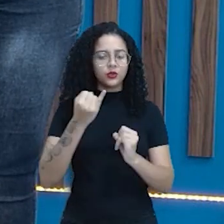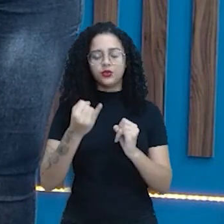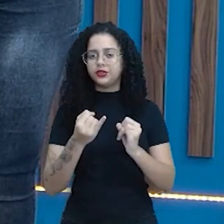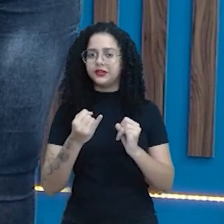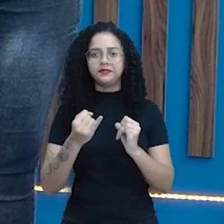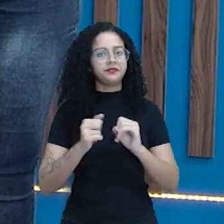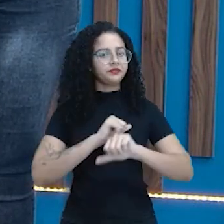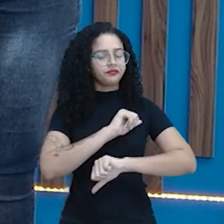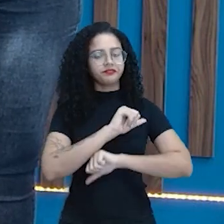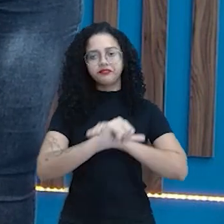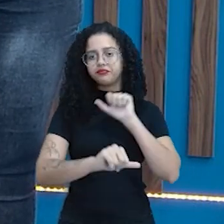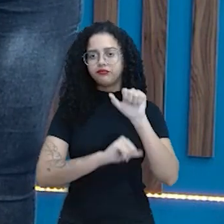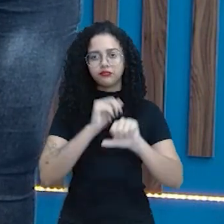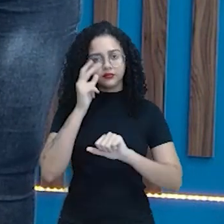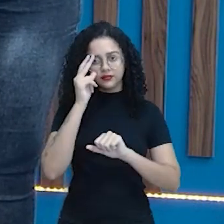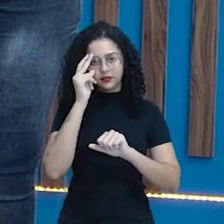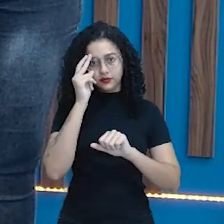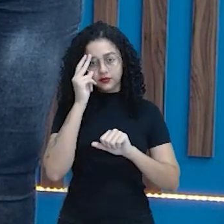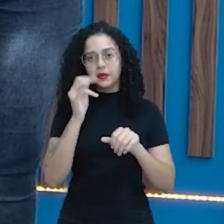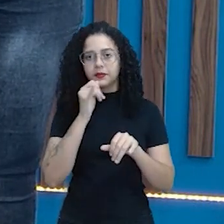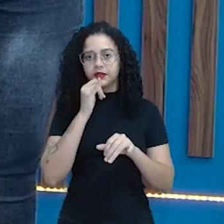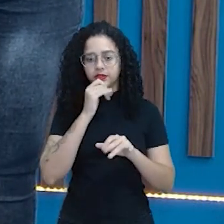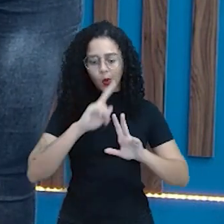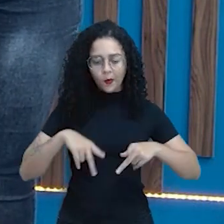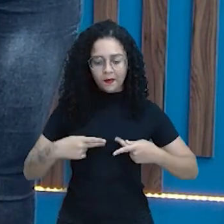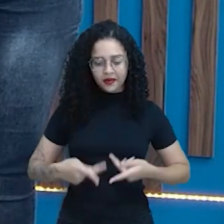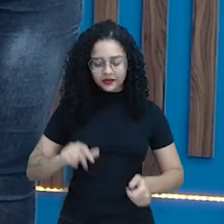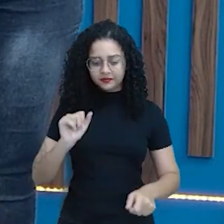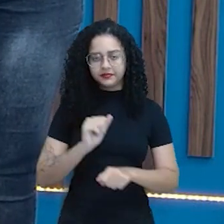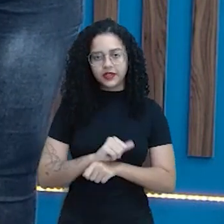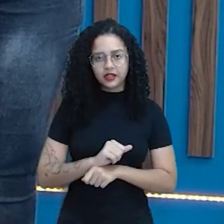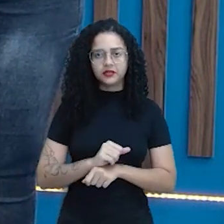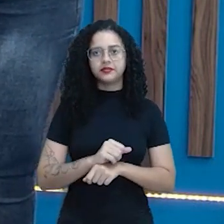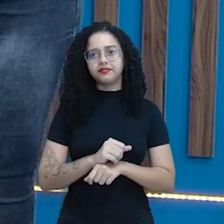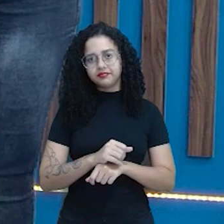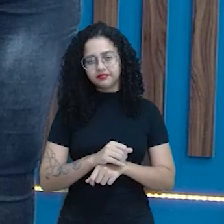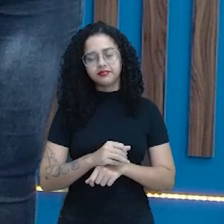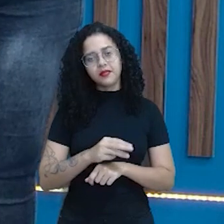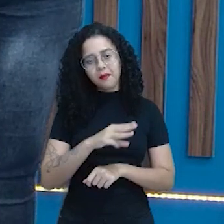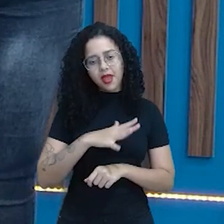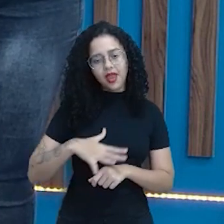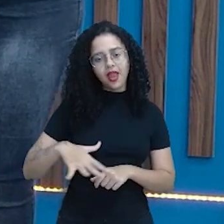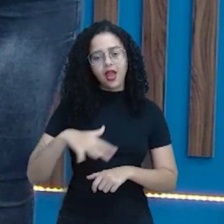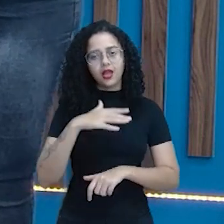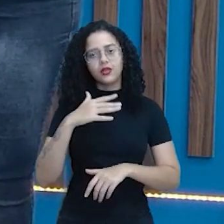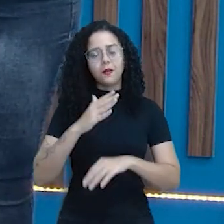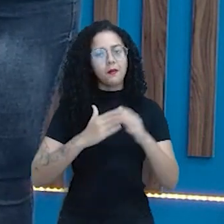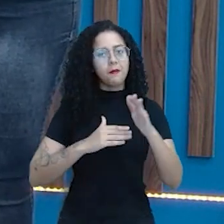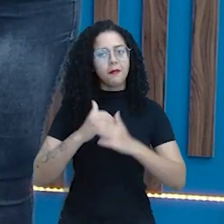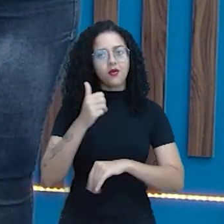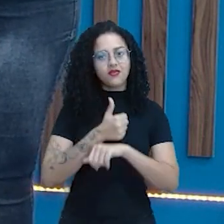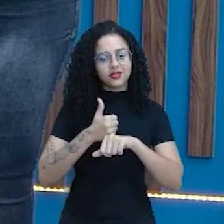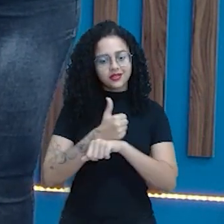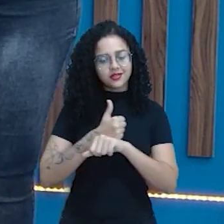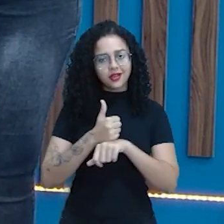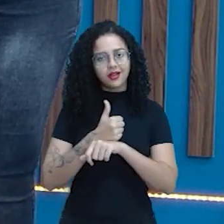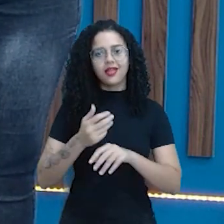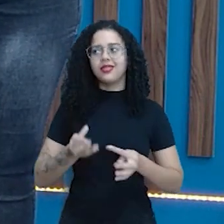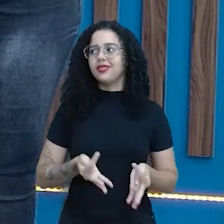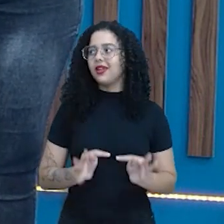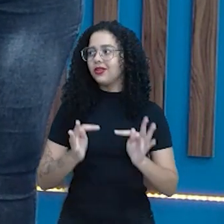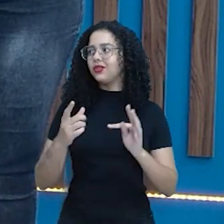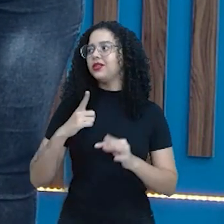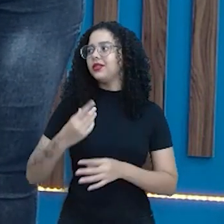no sentido bem amplo, dos mercados, das profissões, de tudo, né, pessoal? A tecnologia está muito